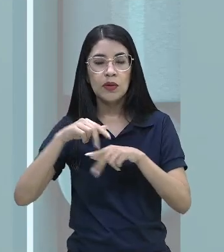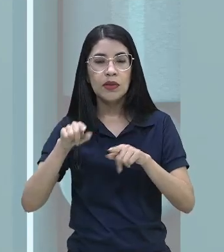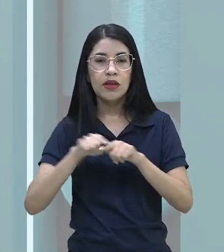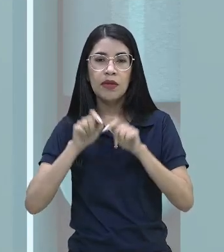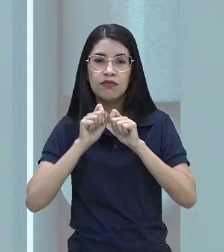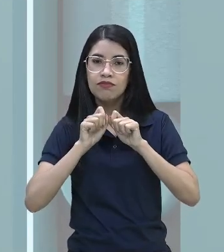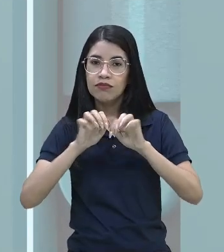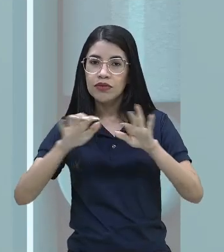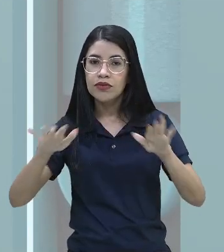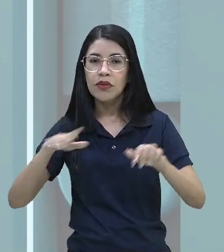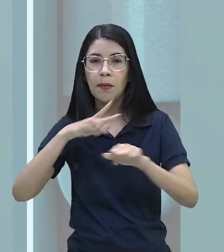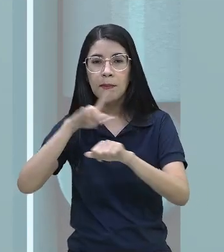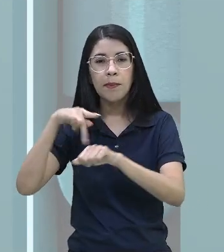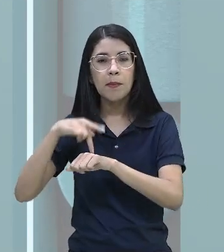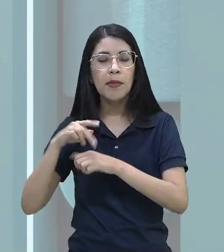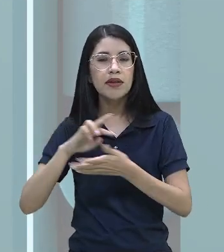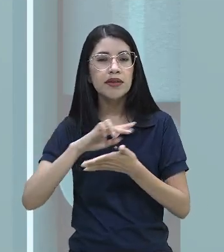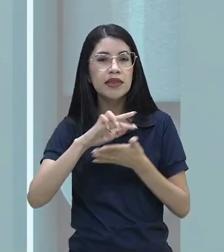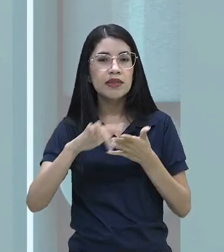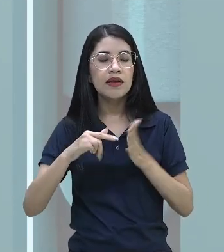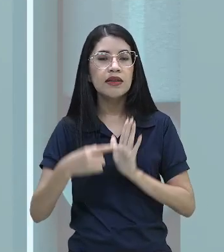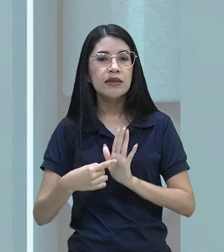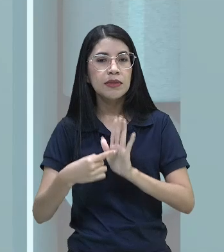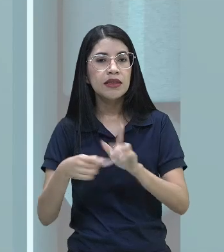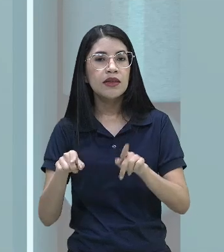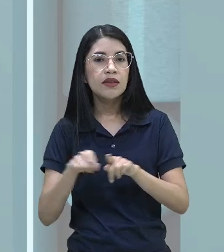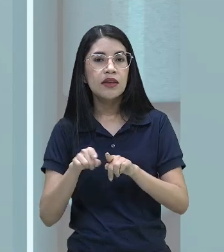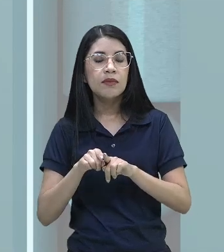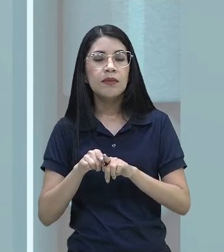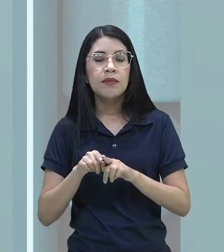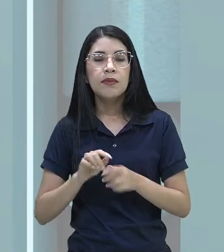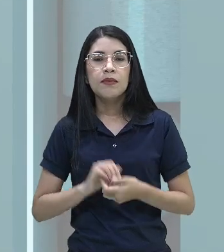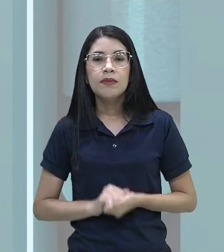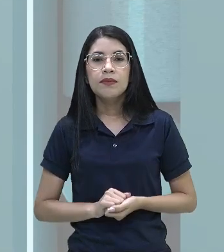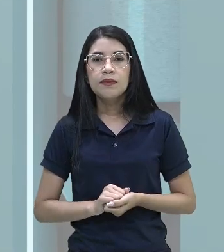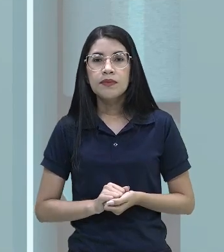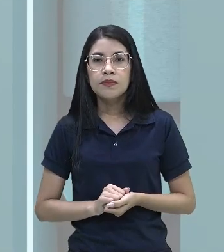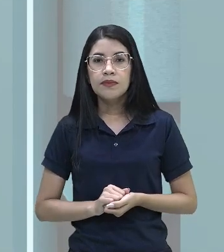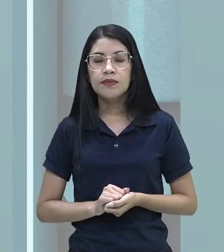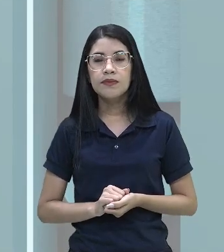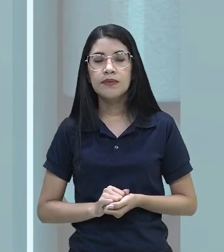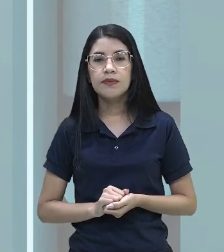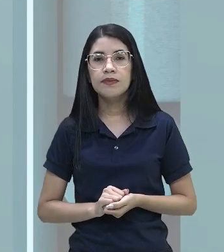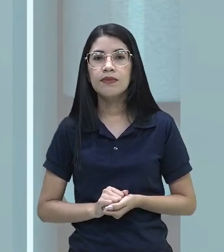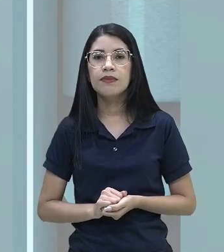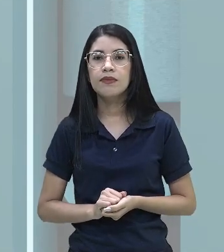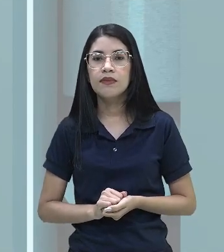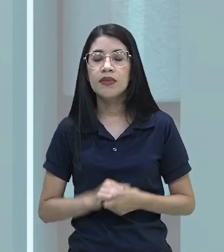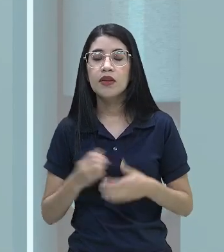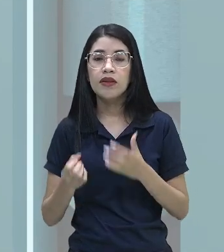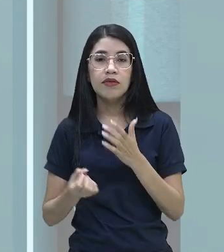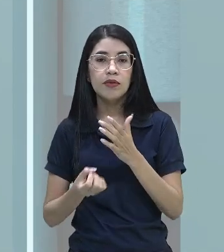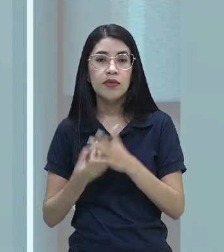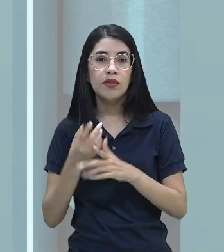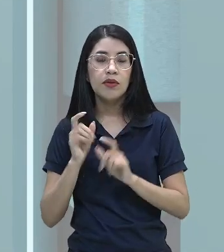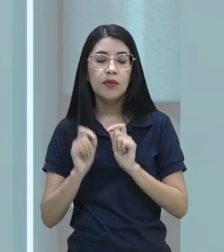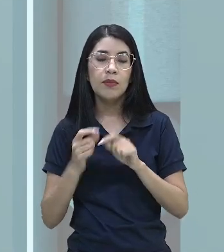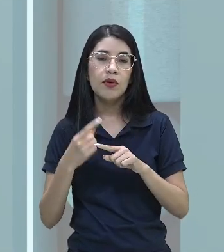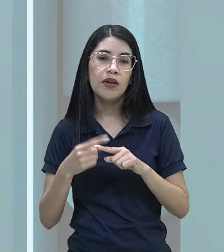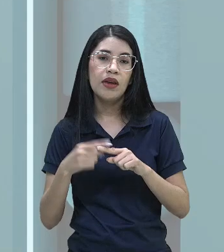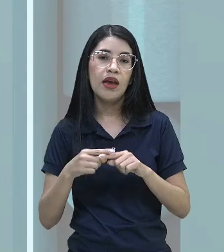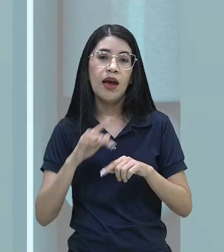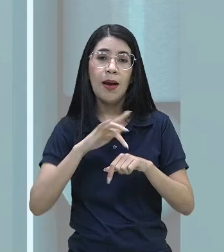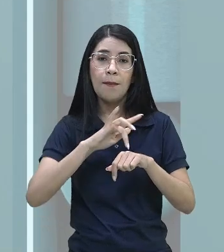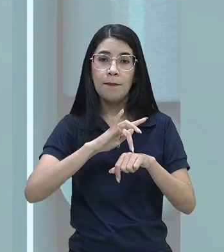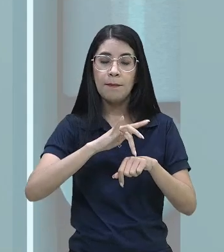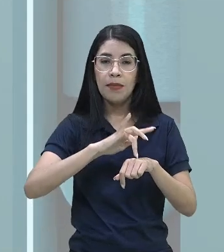países também utilizam, algumas apresentações utilizam a questão do teatro de sombra. Então, ele surge nesse momento com a morte dessa bailarina,